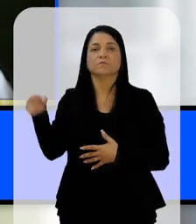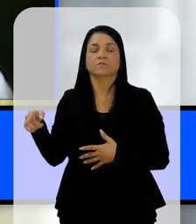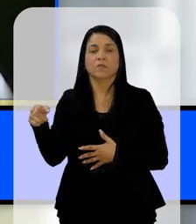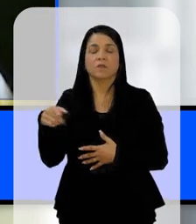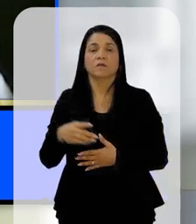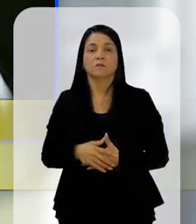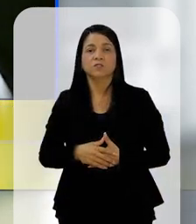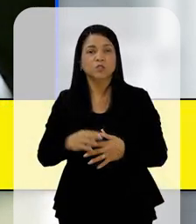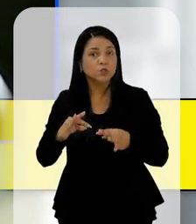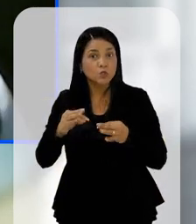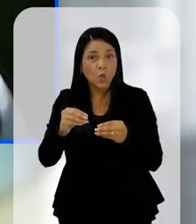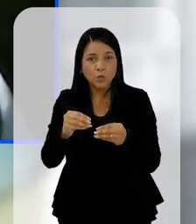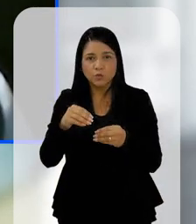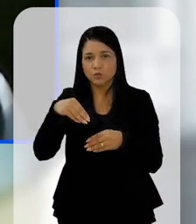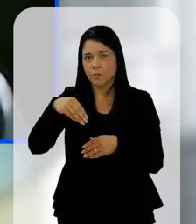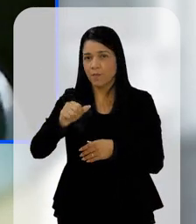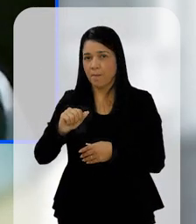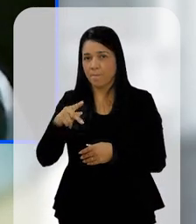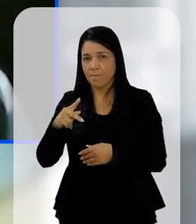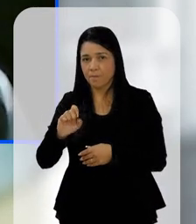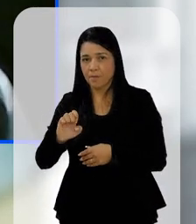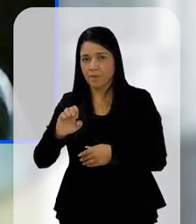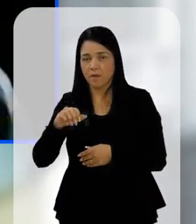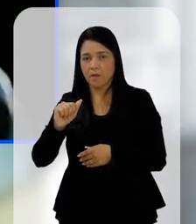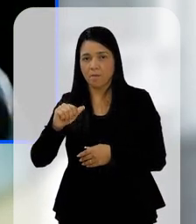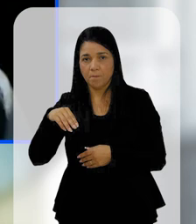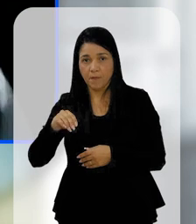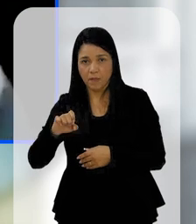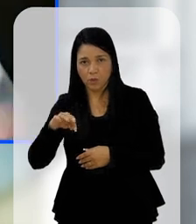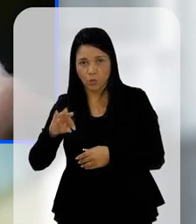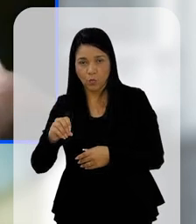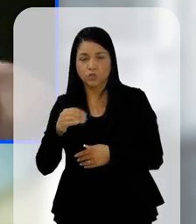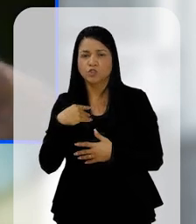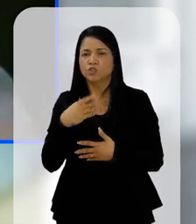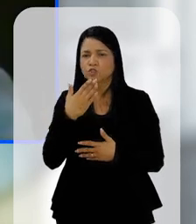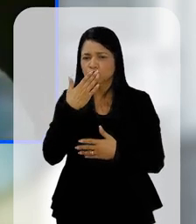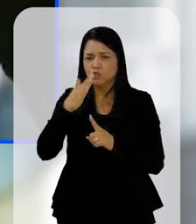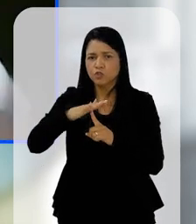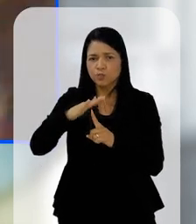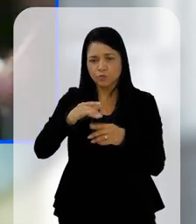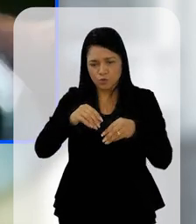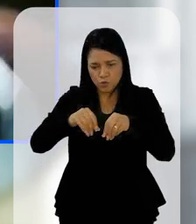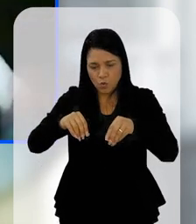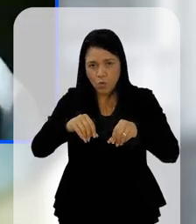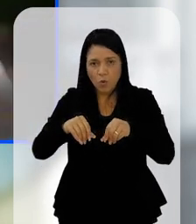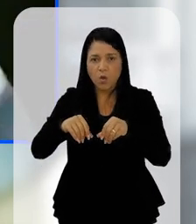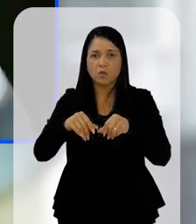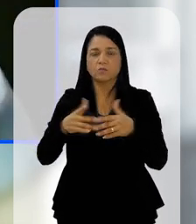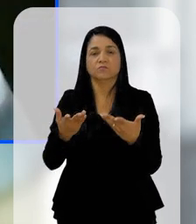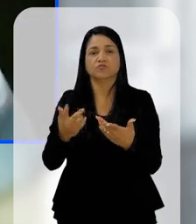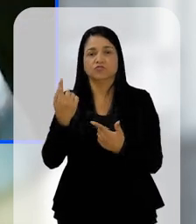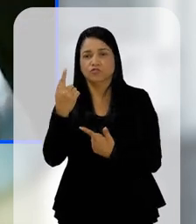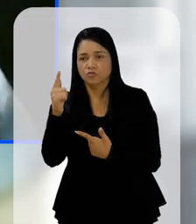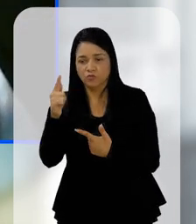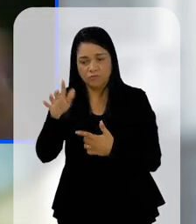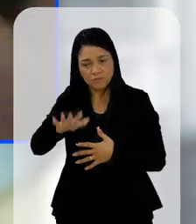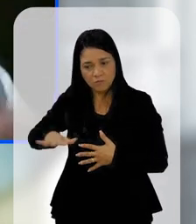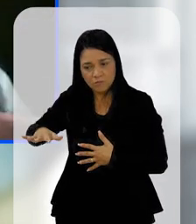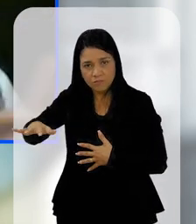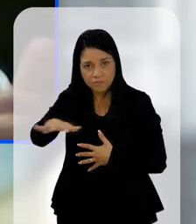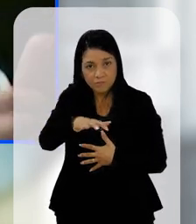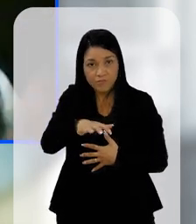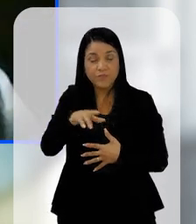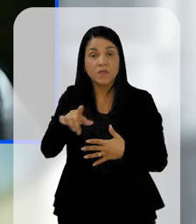Todos. Né? O mapeamento de risco fala do declive, né, do tipo de solo, da questão geológica, etc.